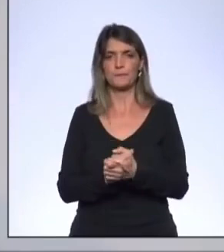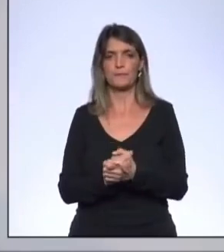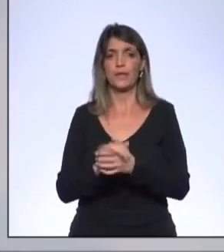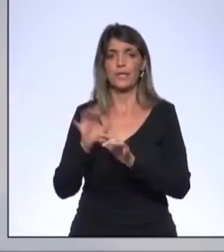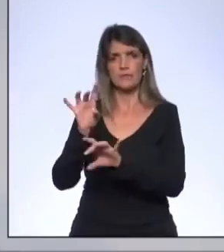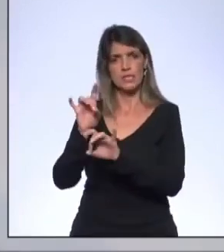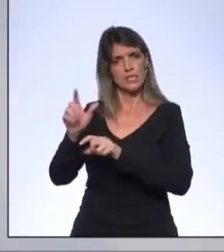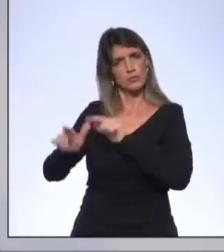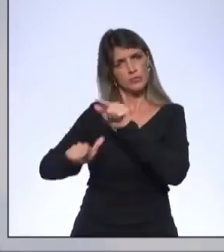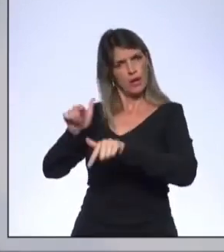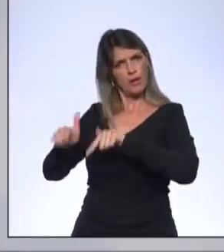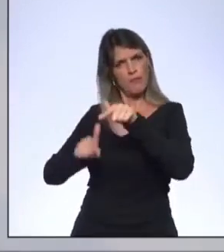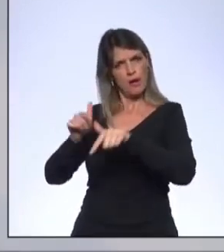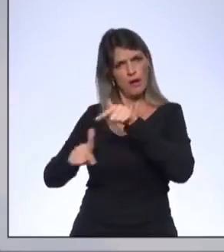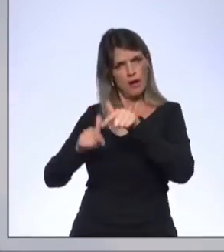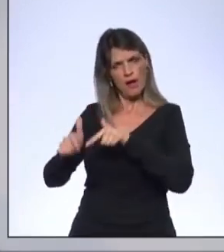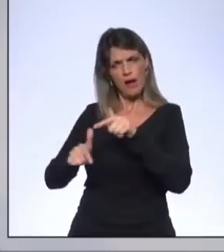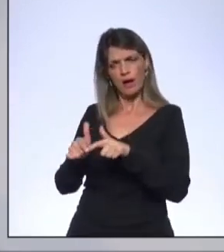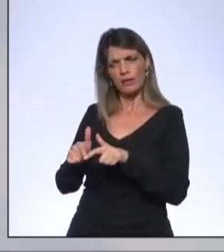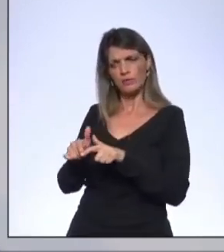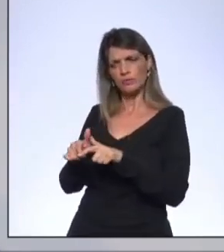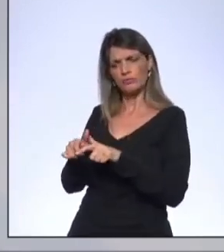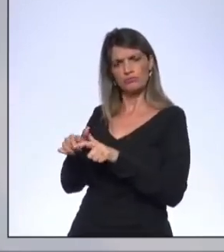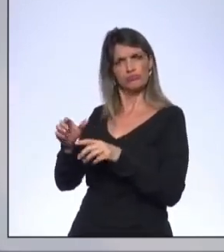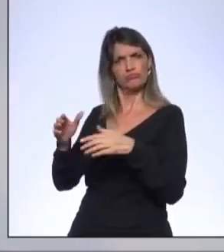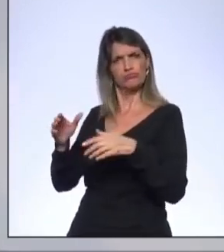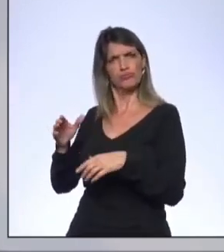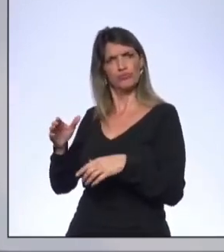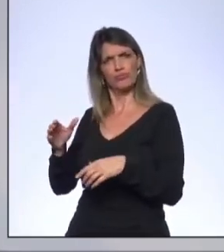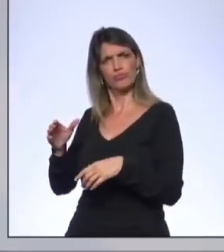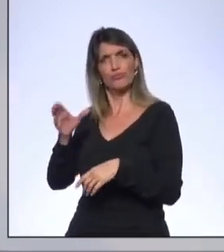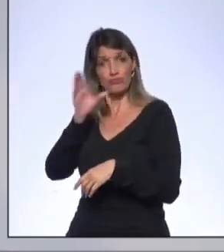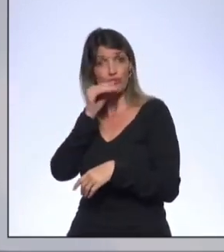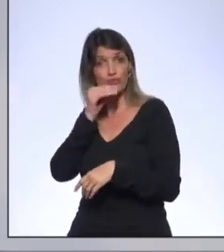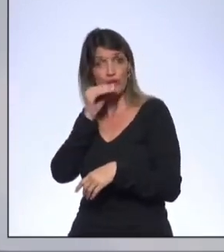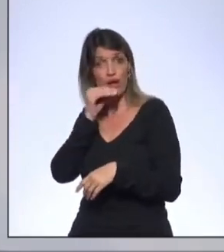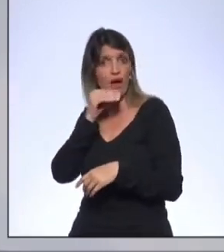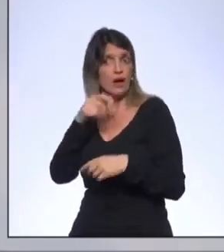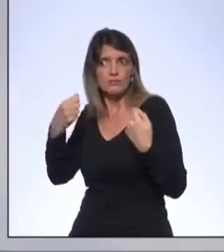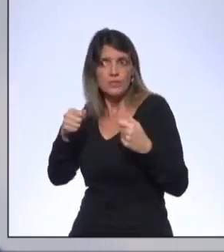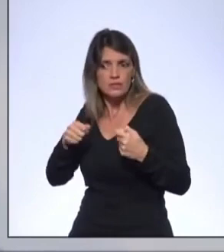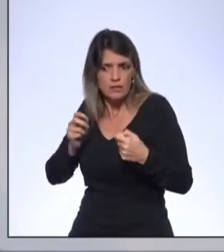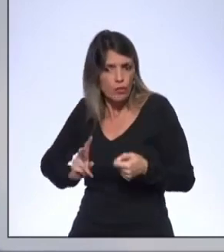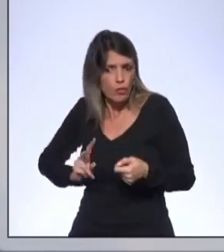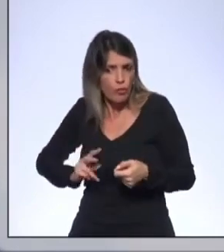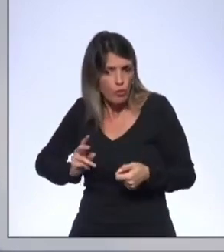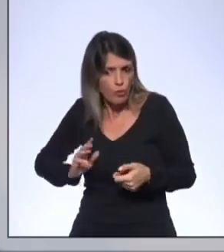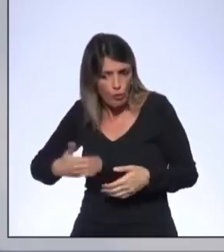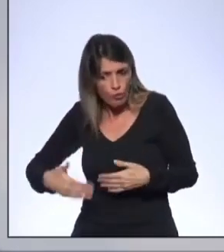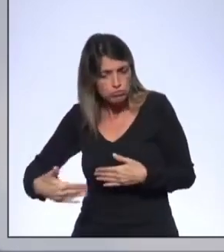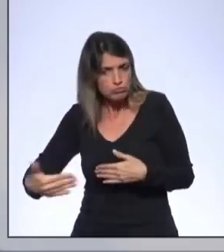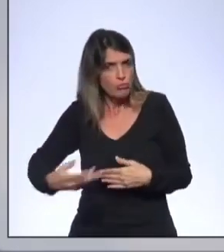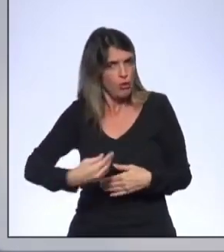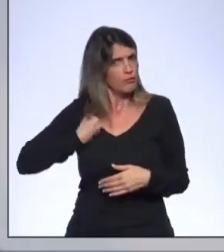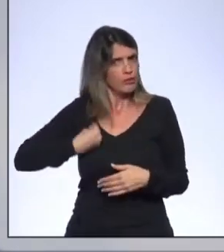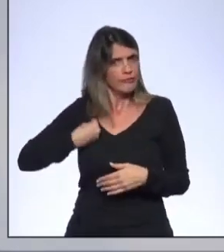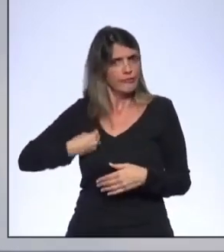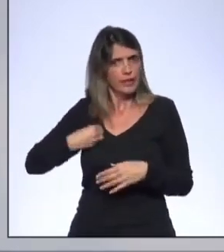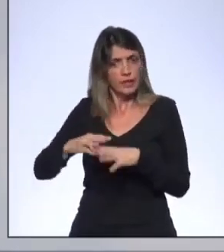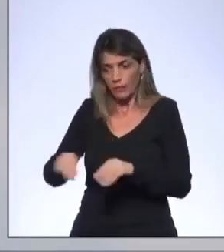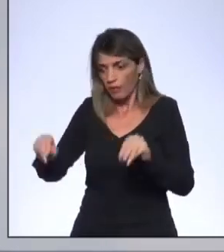especialização do trabalho, do servo, era o jeito que o servo estava dando de continuar sobrevivendo ali, naquele mundo onde a terra